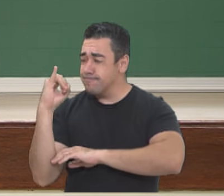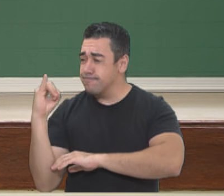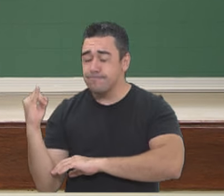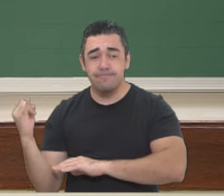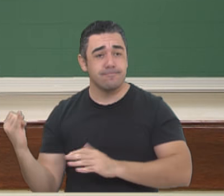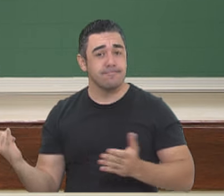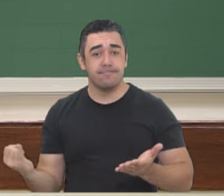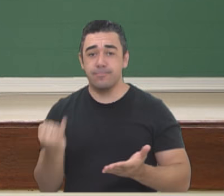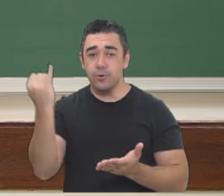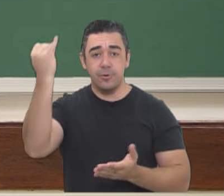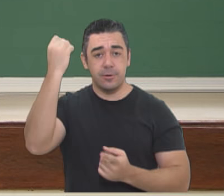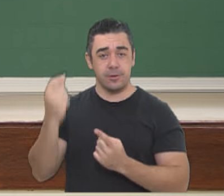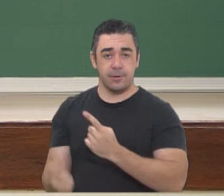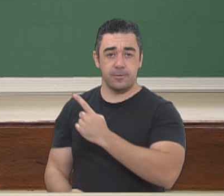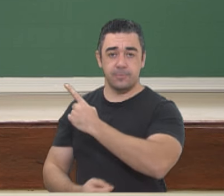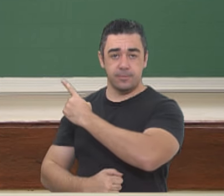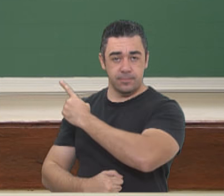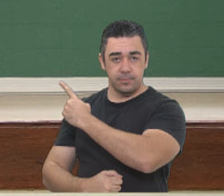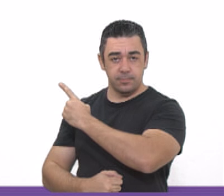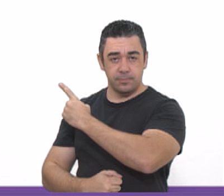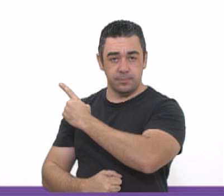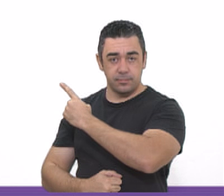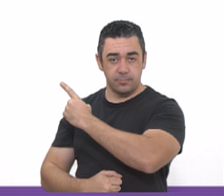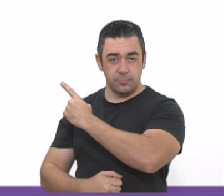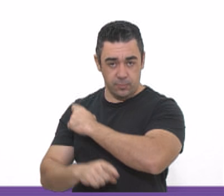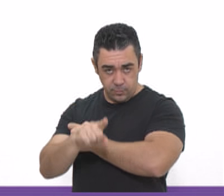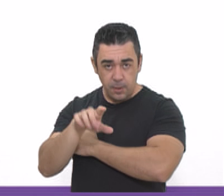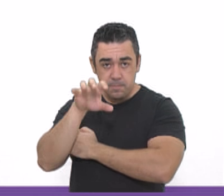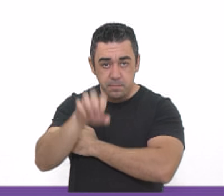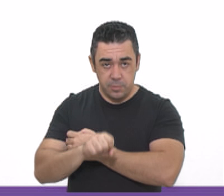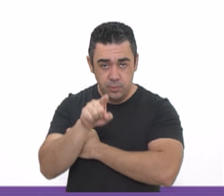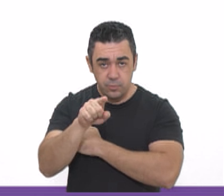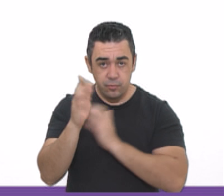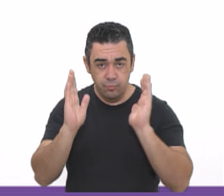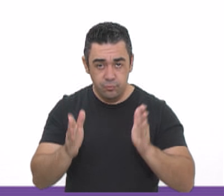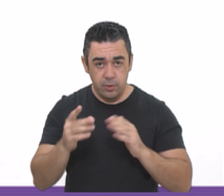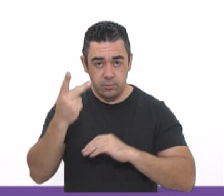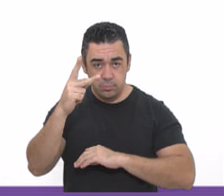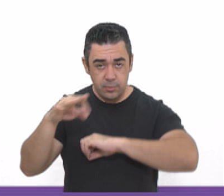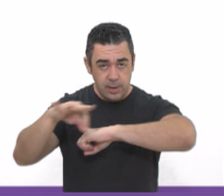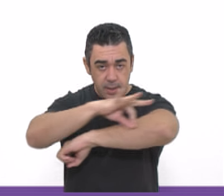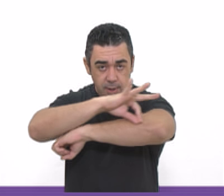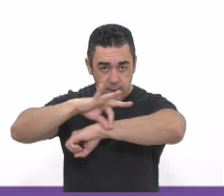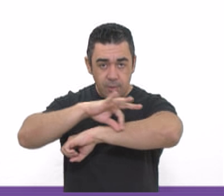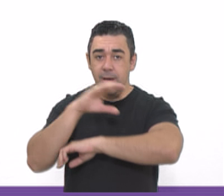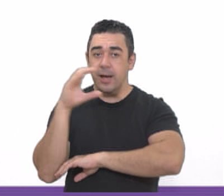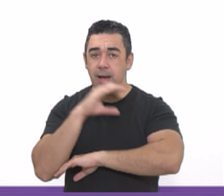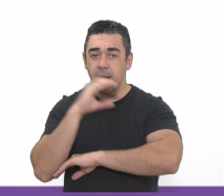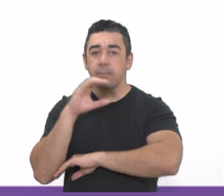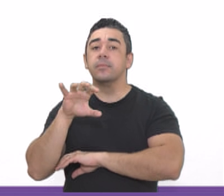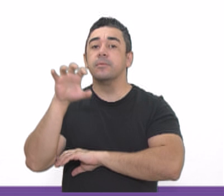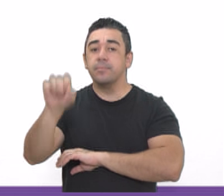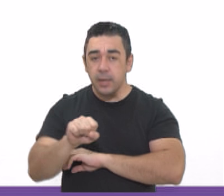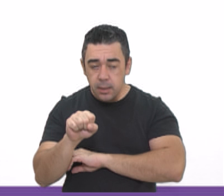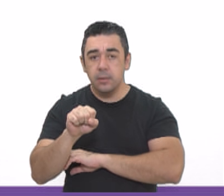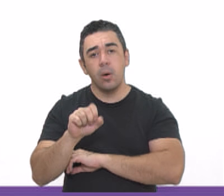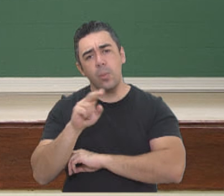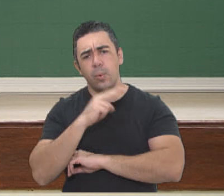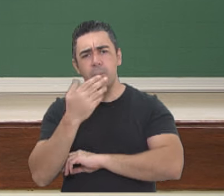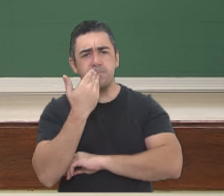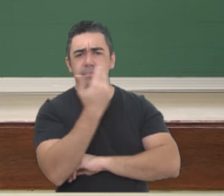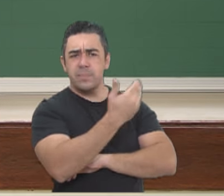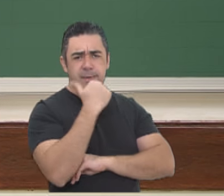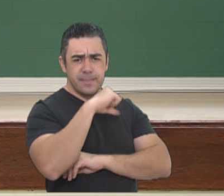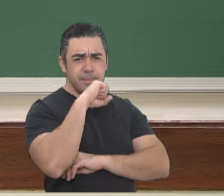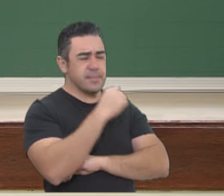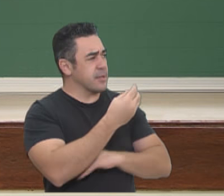importantíssimo isso, a gente vai precisar de régua. Estão com a régua aí dentro do penal de vocês? Se não estão, vão lá corridinho buscar ou pede para alguém pegar para